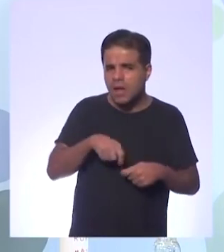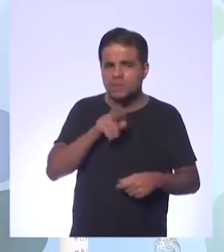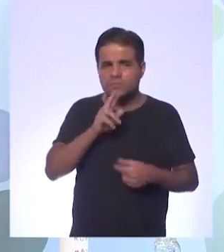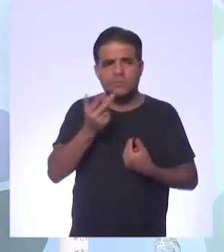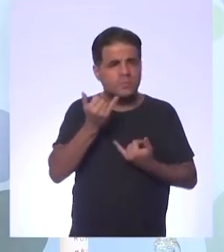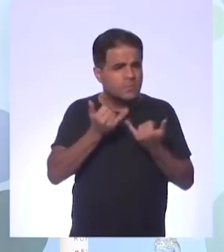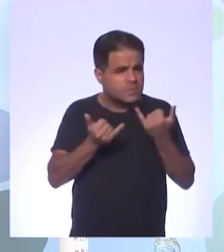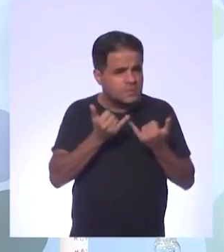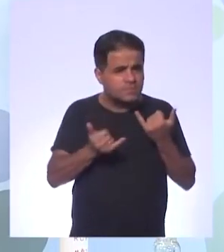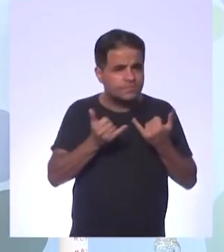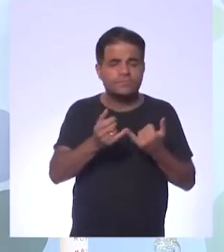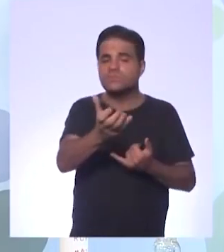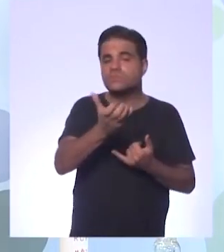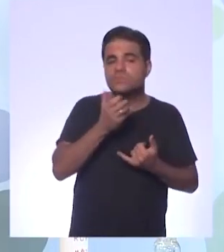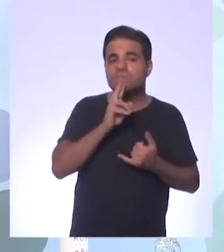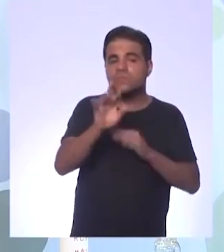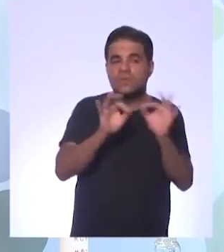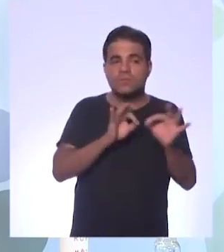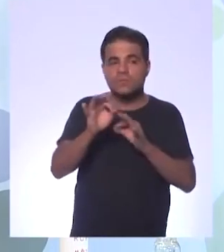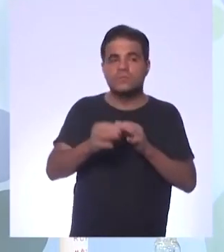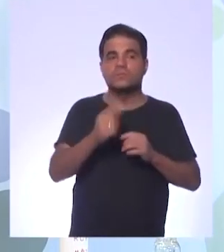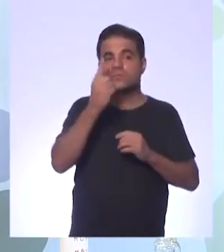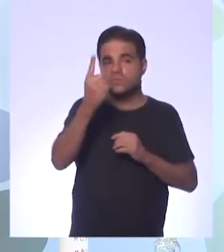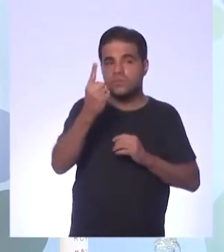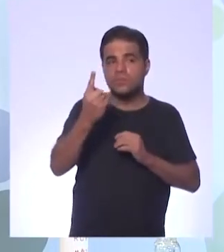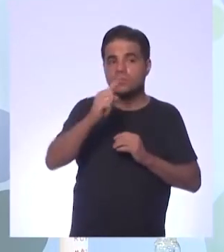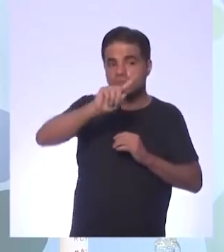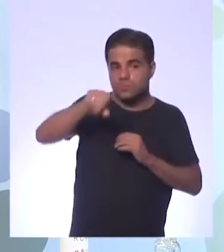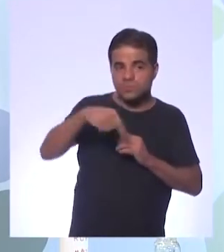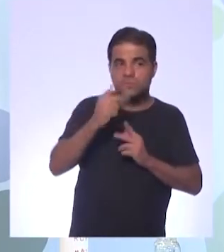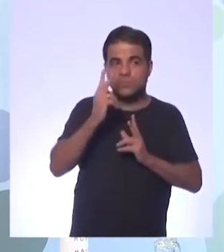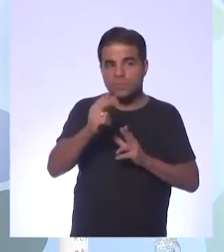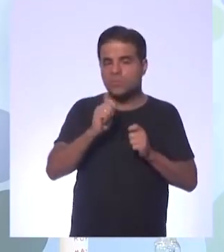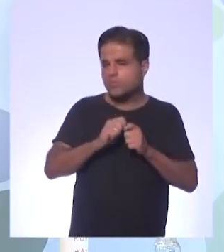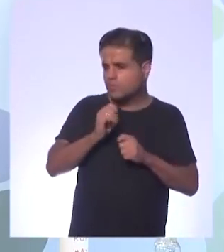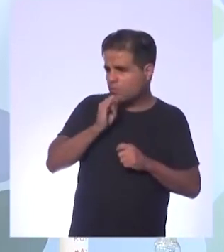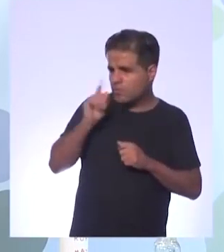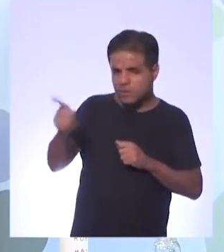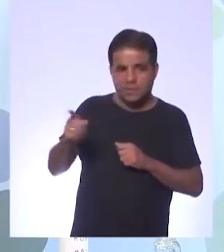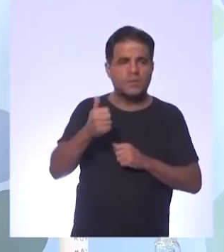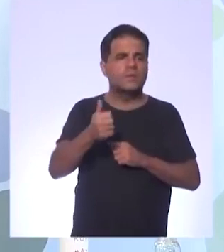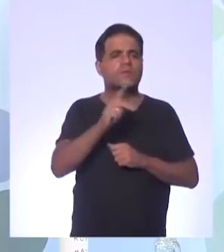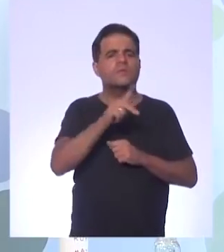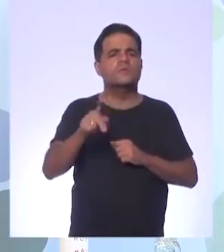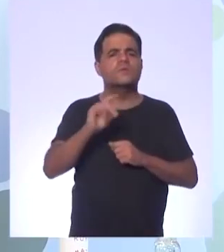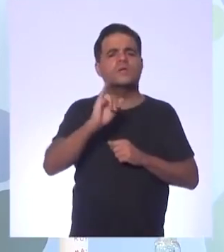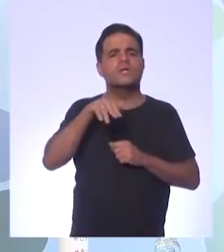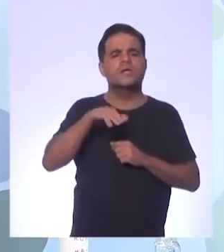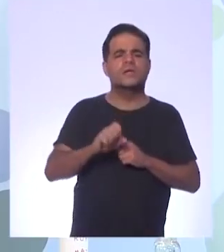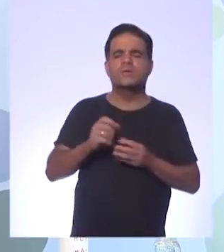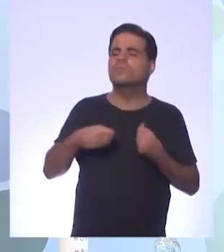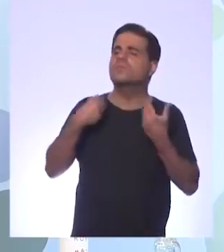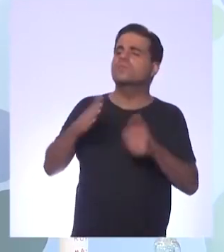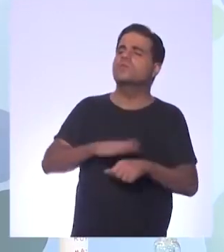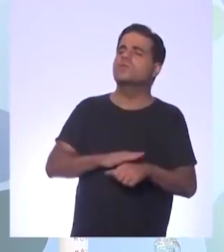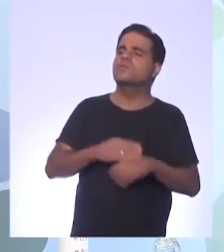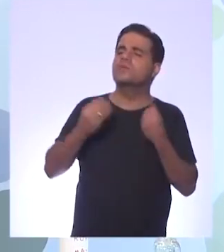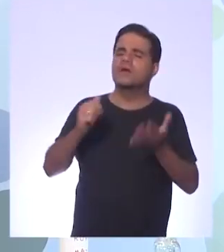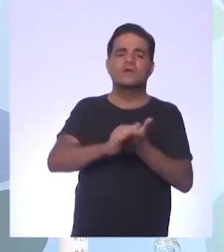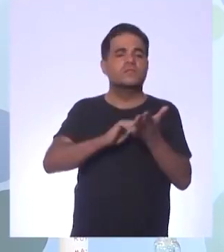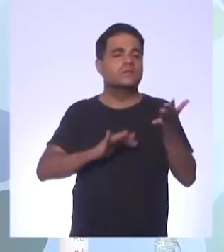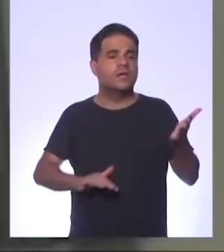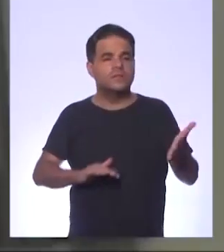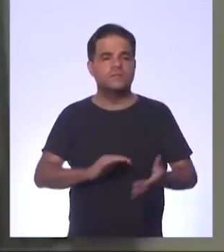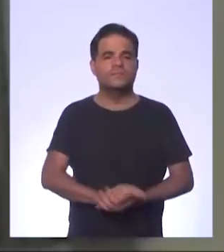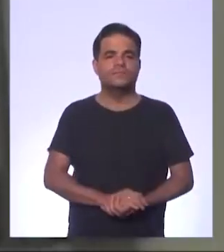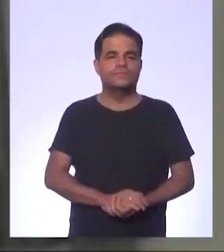é parecido? Eu quero essa resolução com uma casa decimal, que nem eu fiz no exemplo. Professora Inês, quanto tempo você vai dar para eles fazerem essa